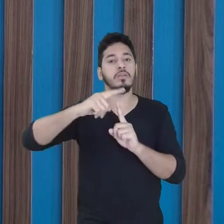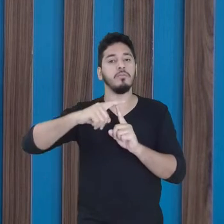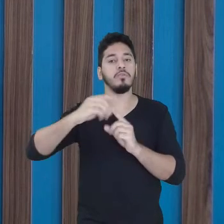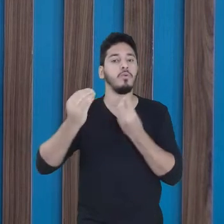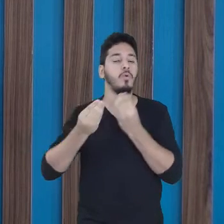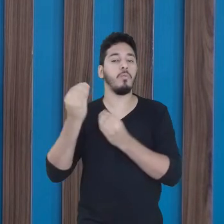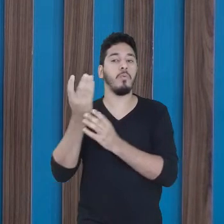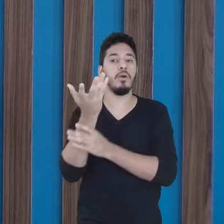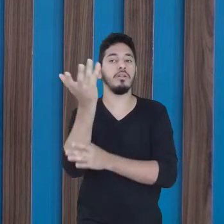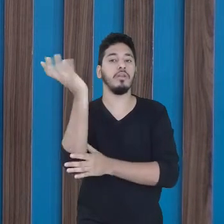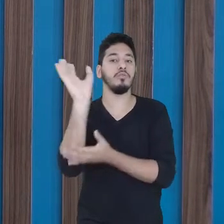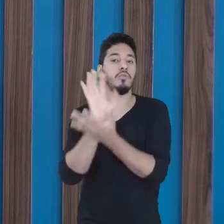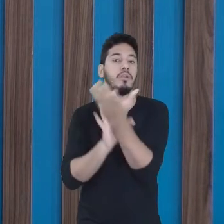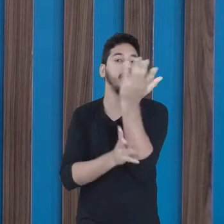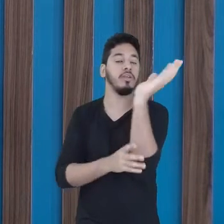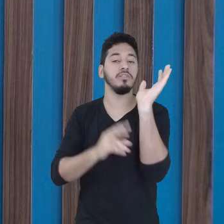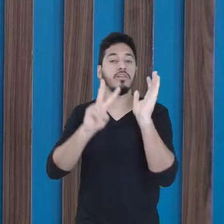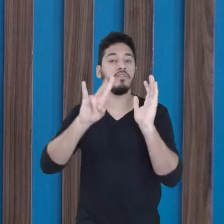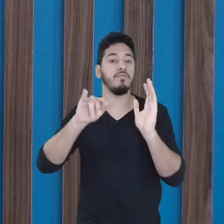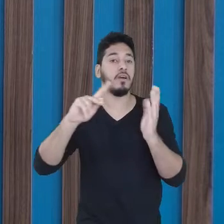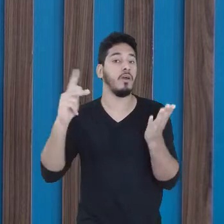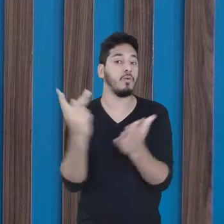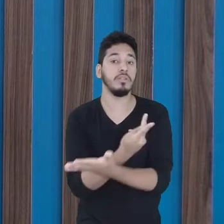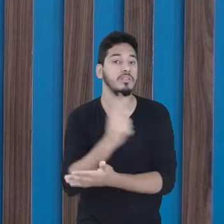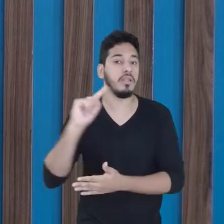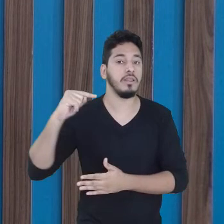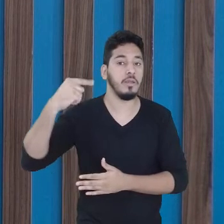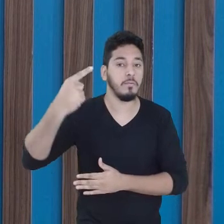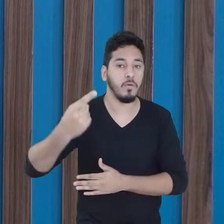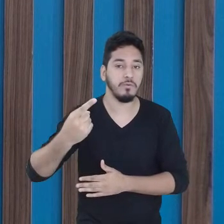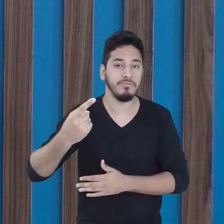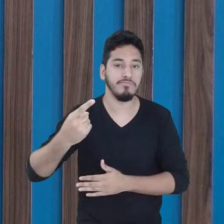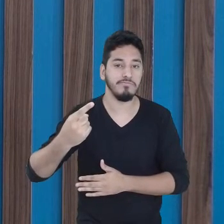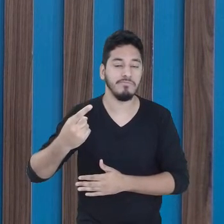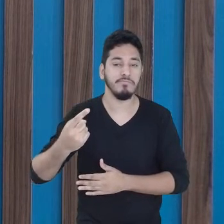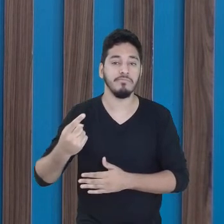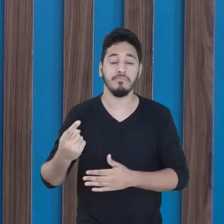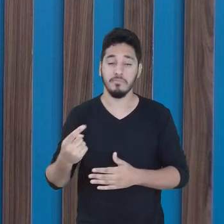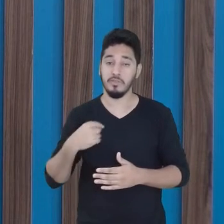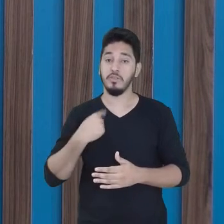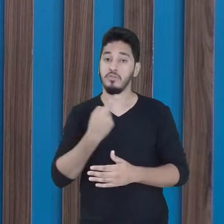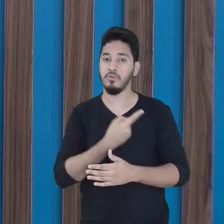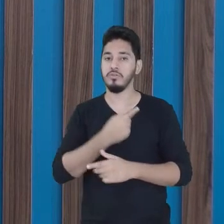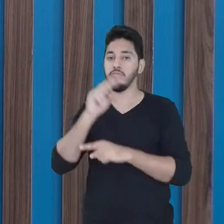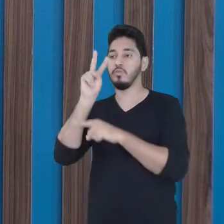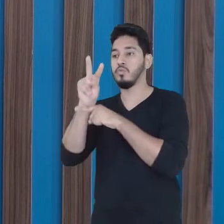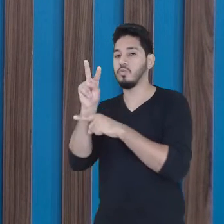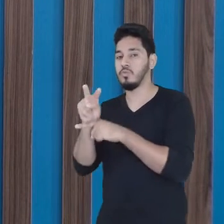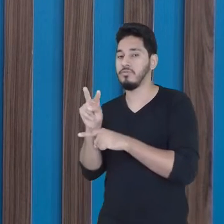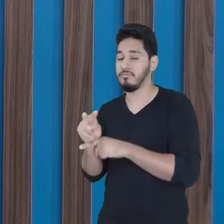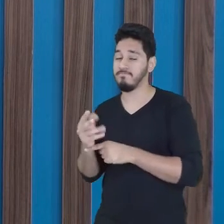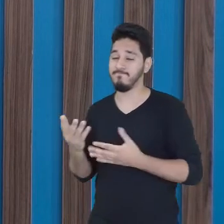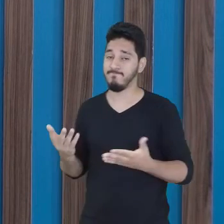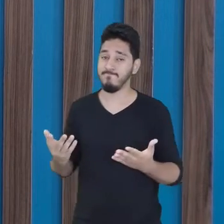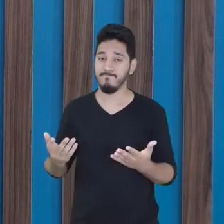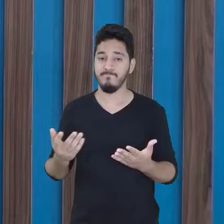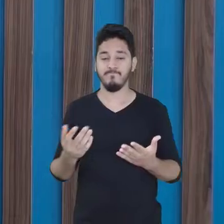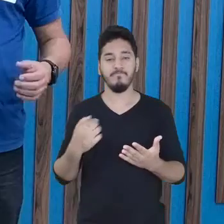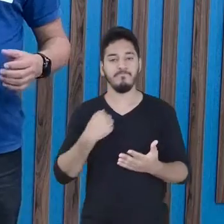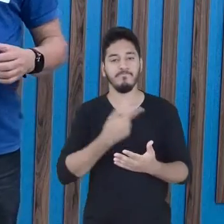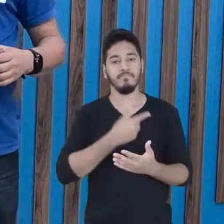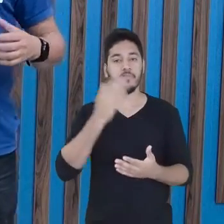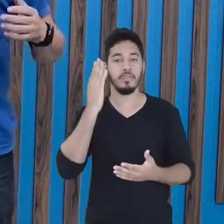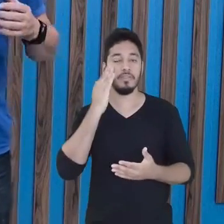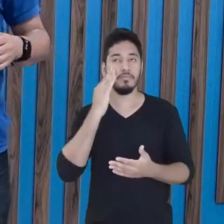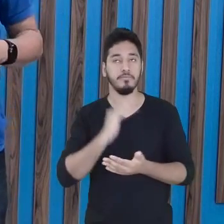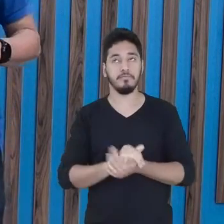responder, né? Essa forma devastadora que a gente está tratando dela. A gente